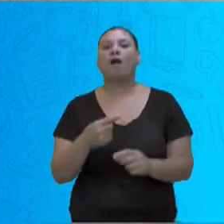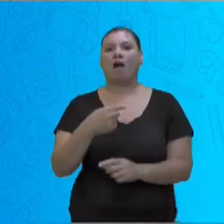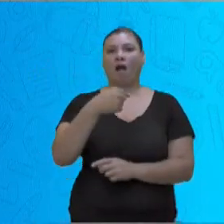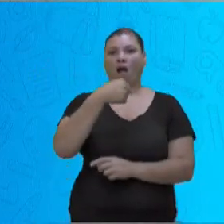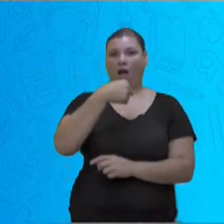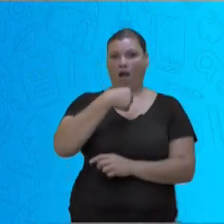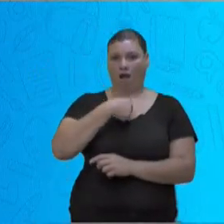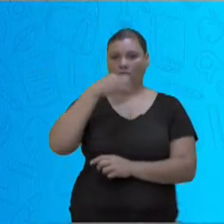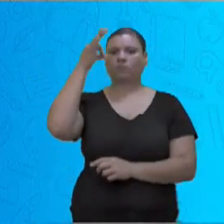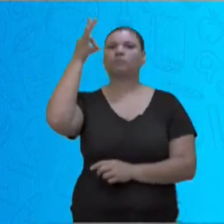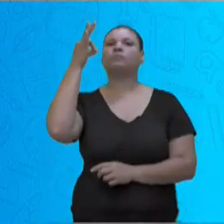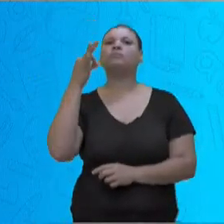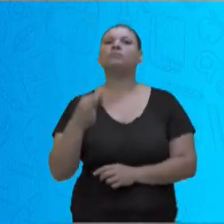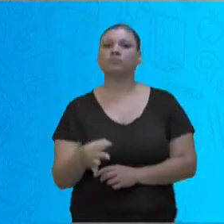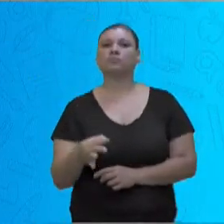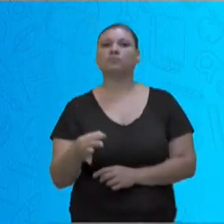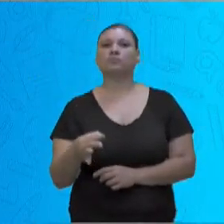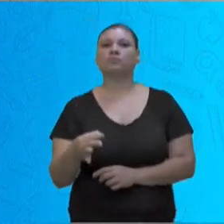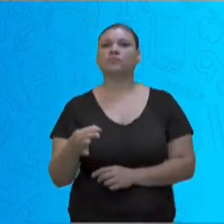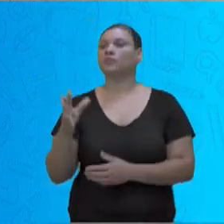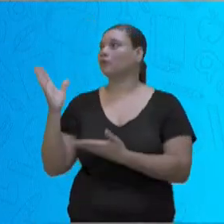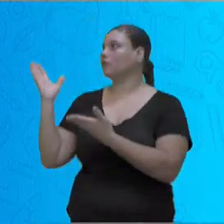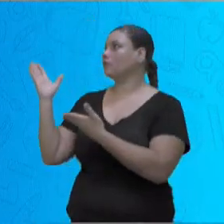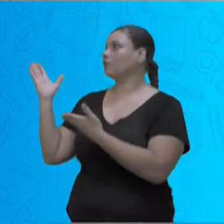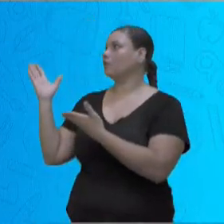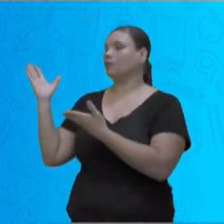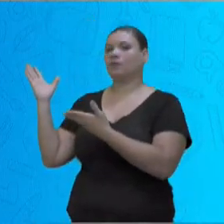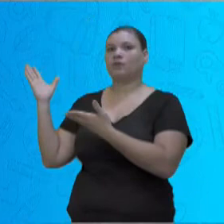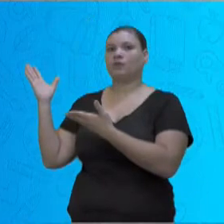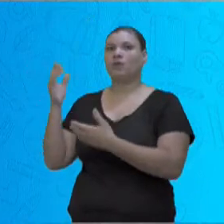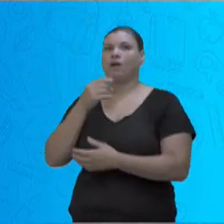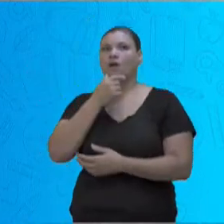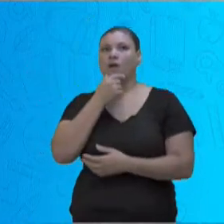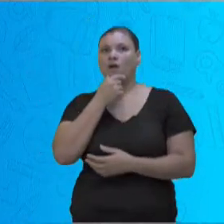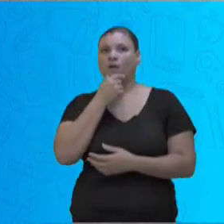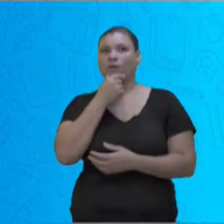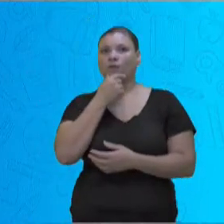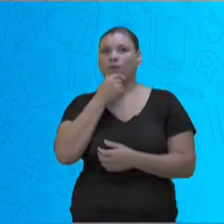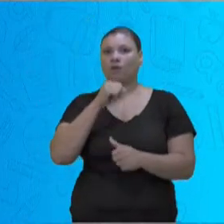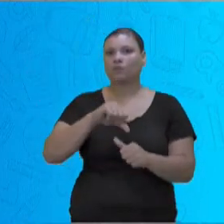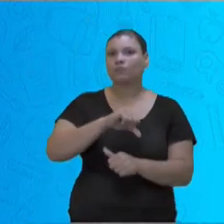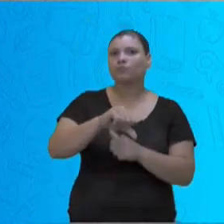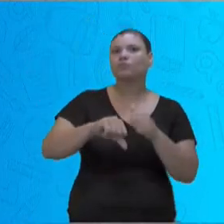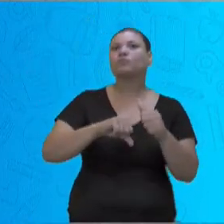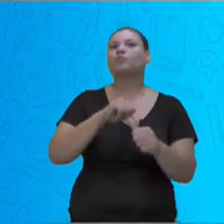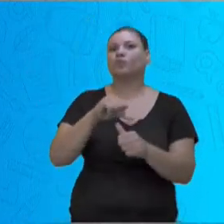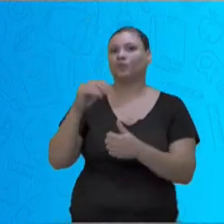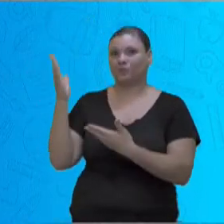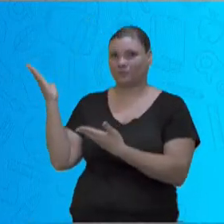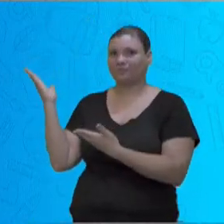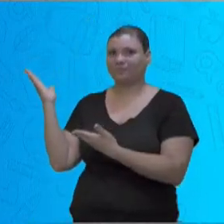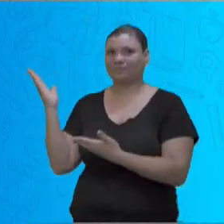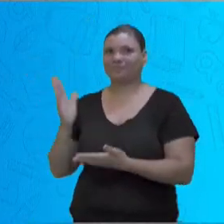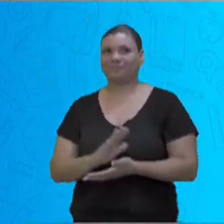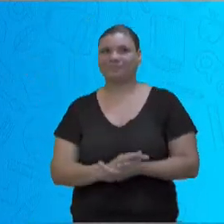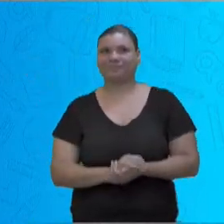pessoal foi para lá. Am I right? Ok? Então, nós temos